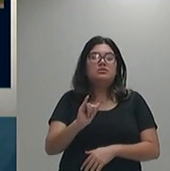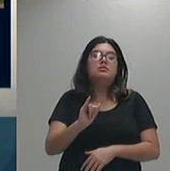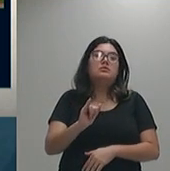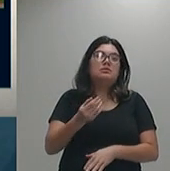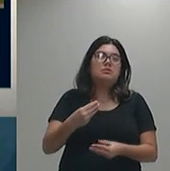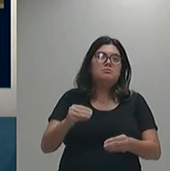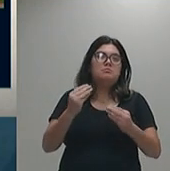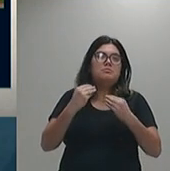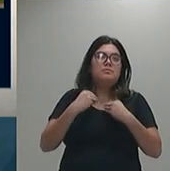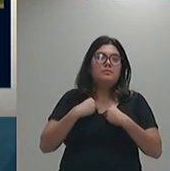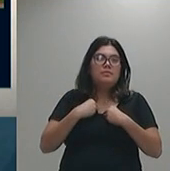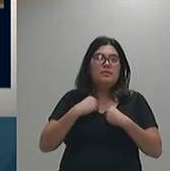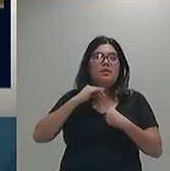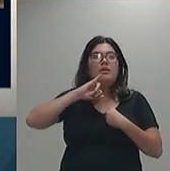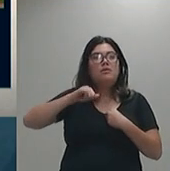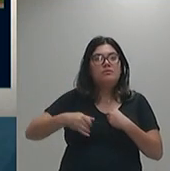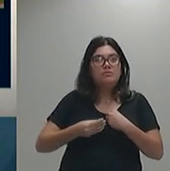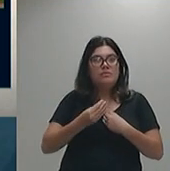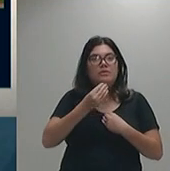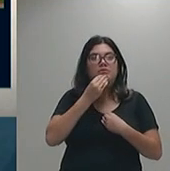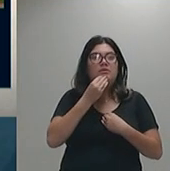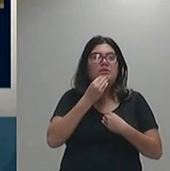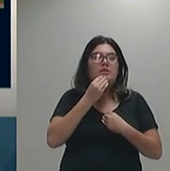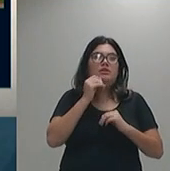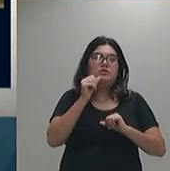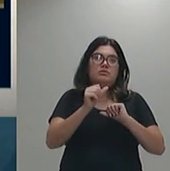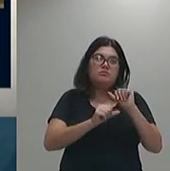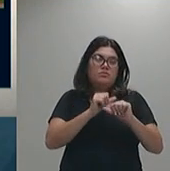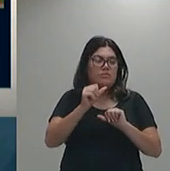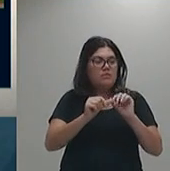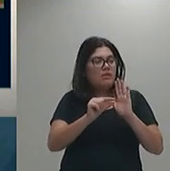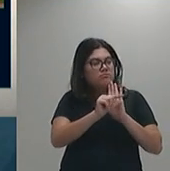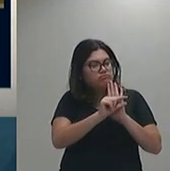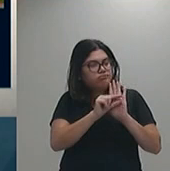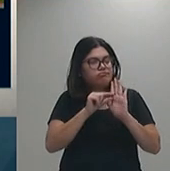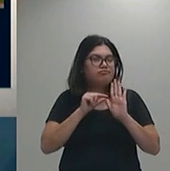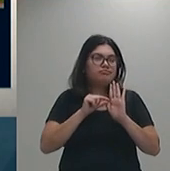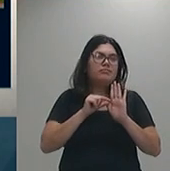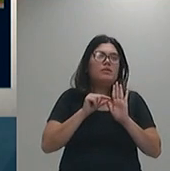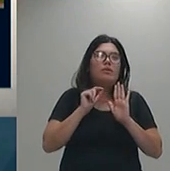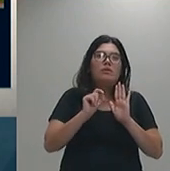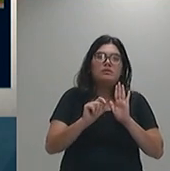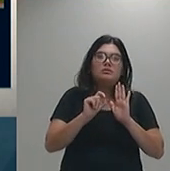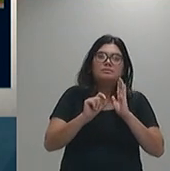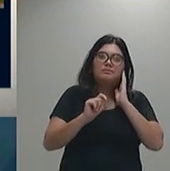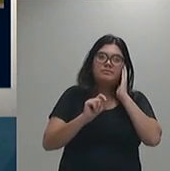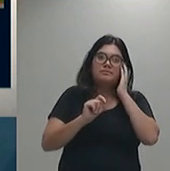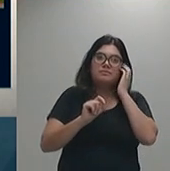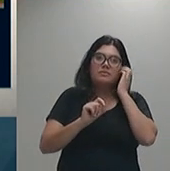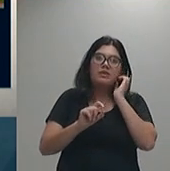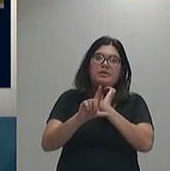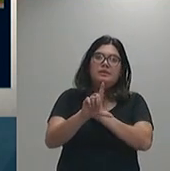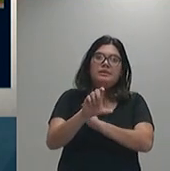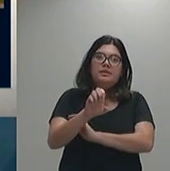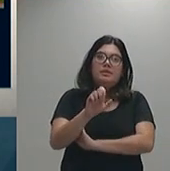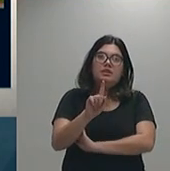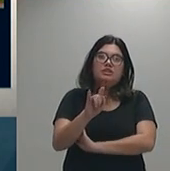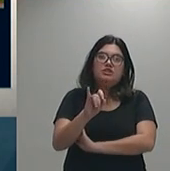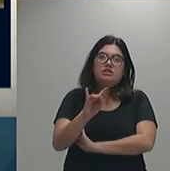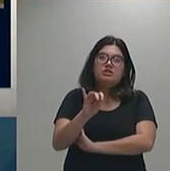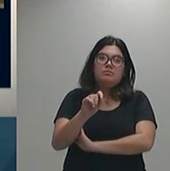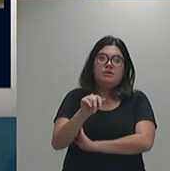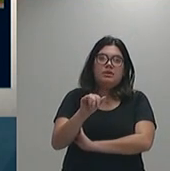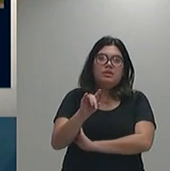me dão ambos a oportunidade de retificar a parte da legitimidade passiva